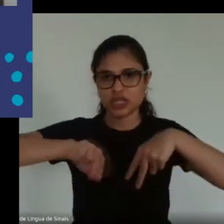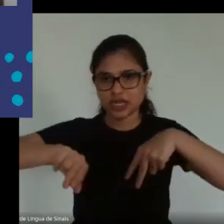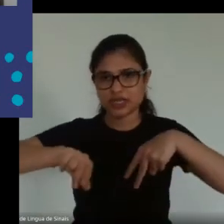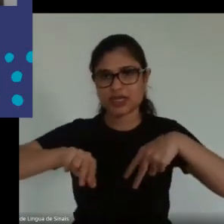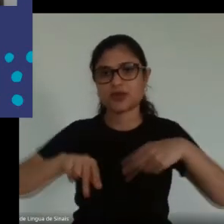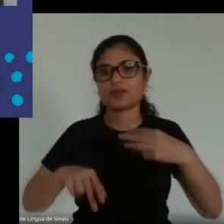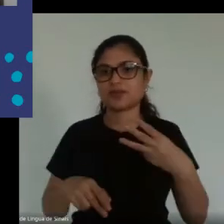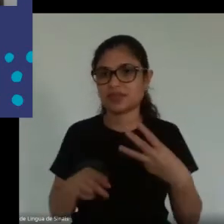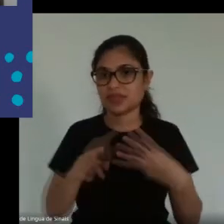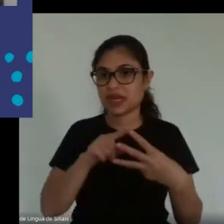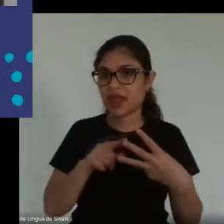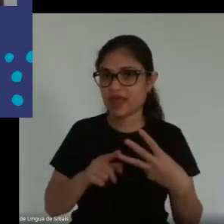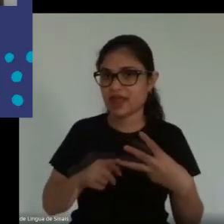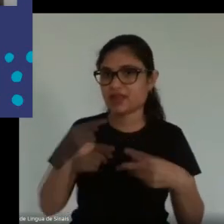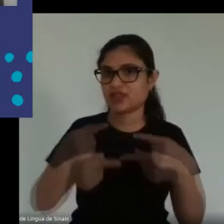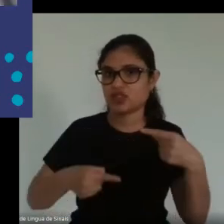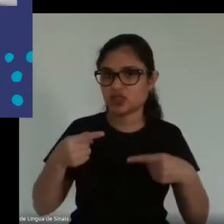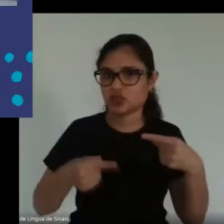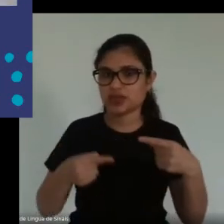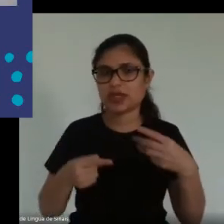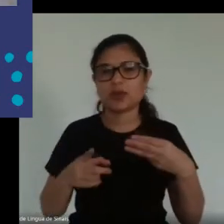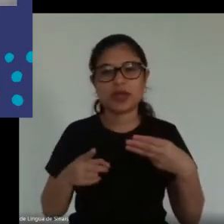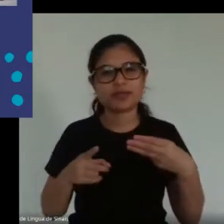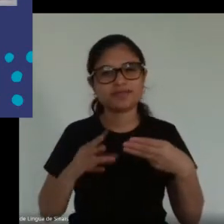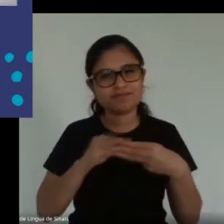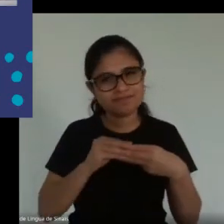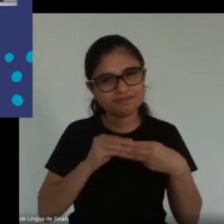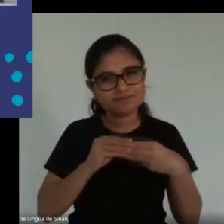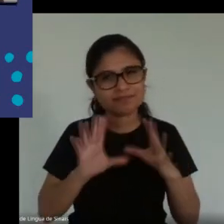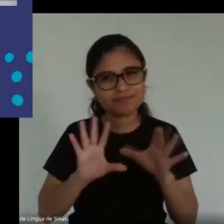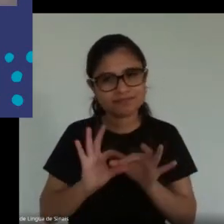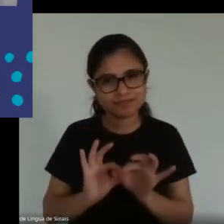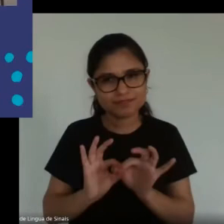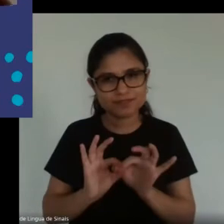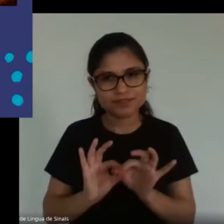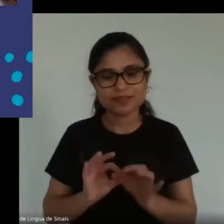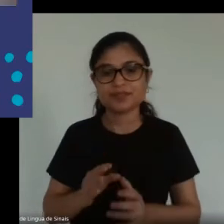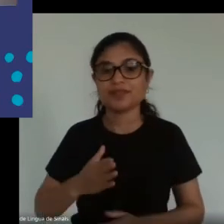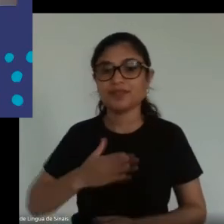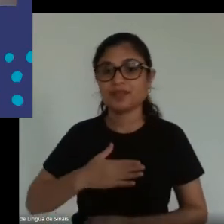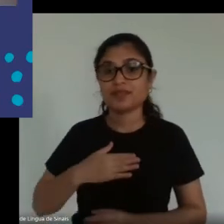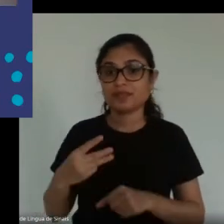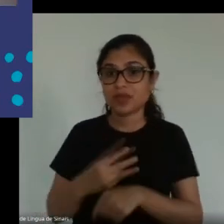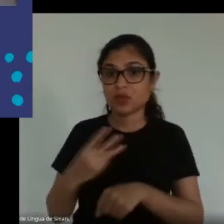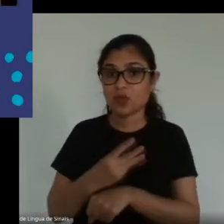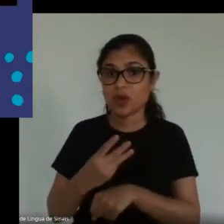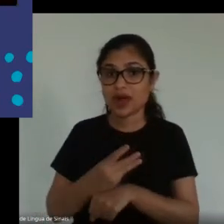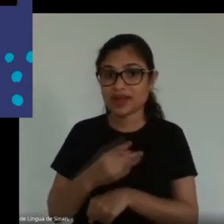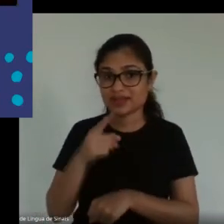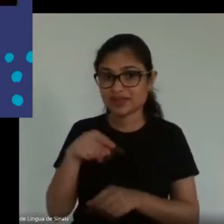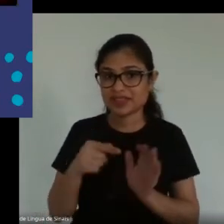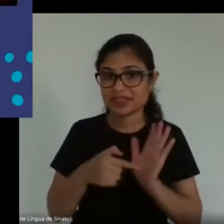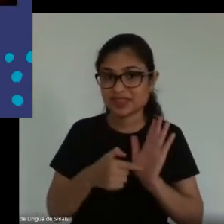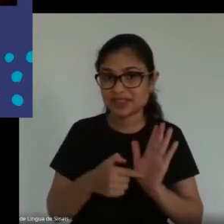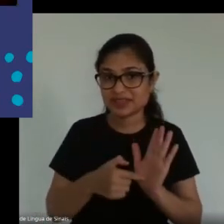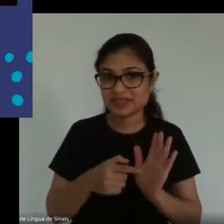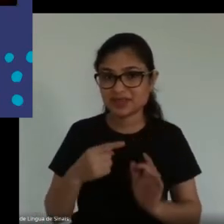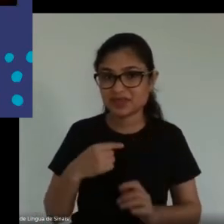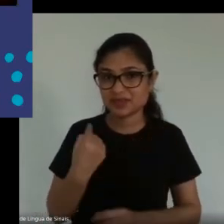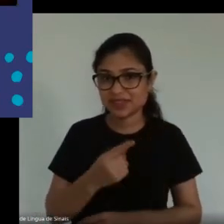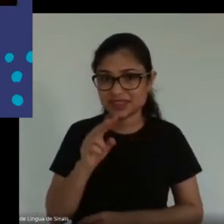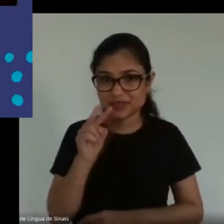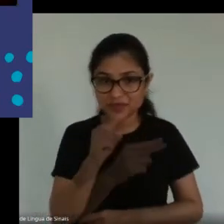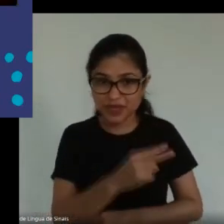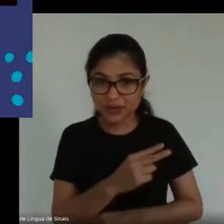como estarem desgrudadas, ok? Ó, eu vou pôr aqui o meu WhatsApp, ver se está aparecendo. Dá pra